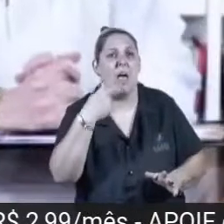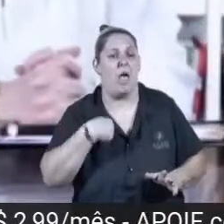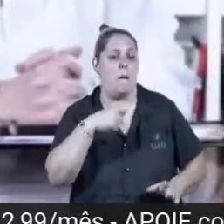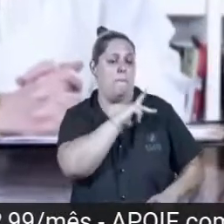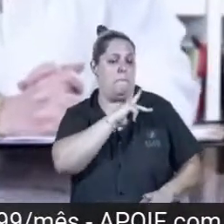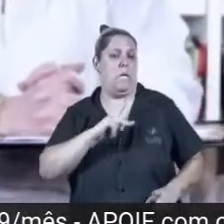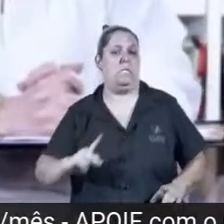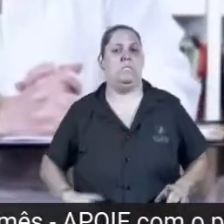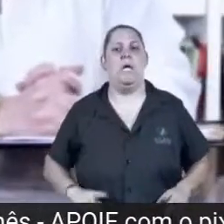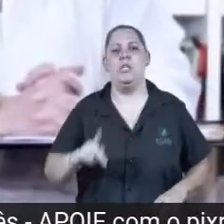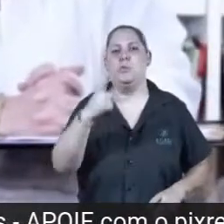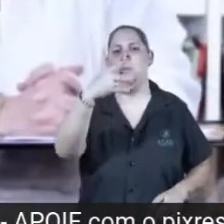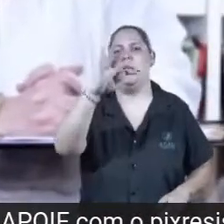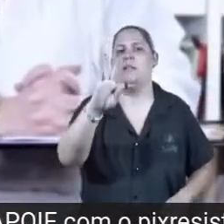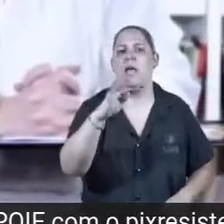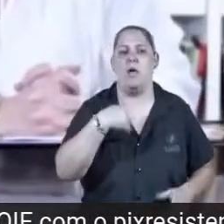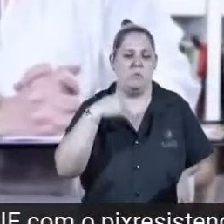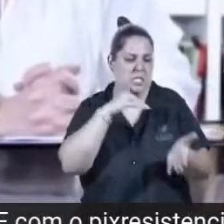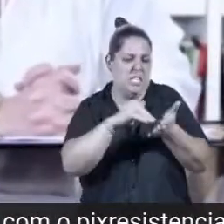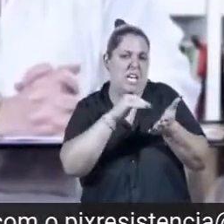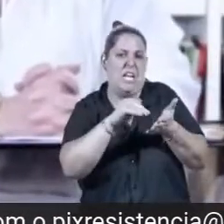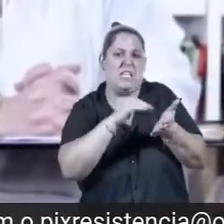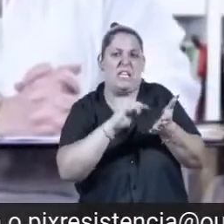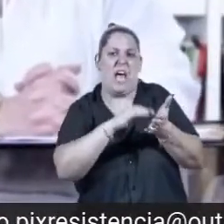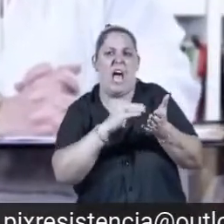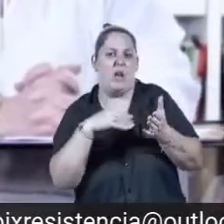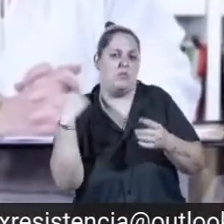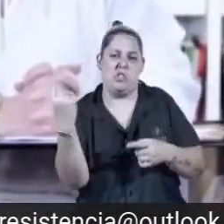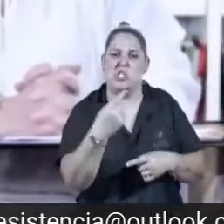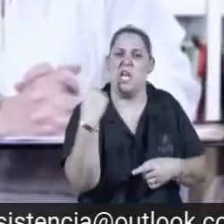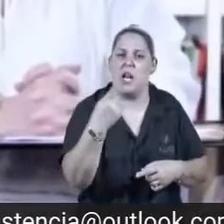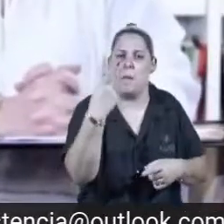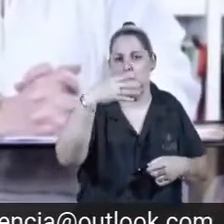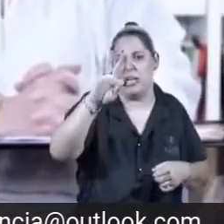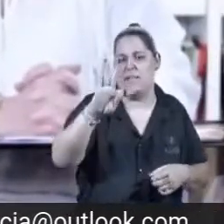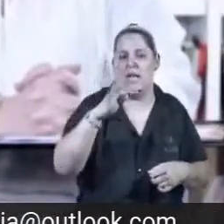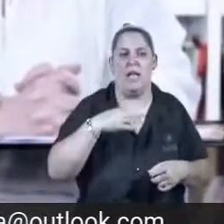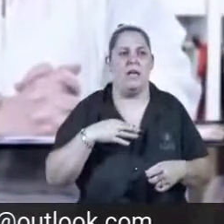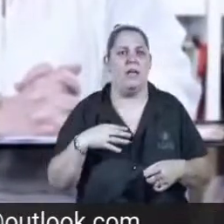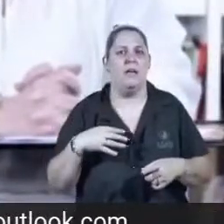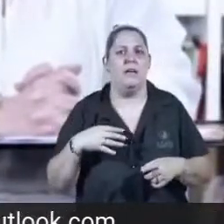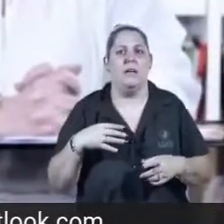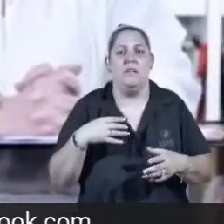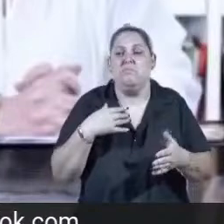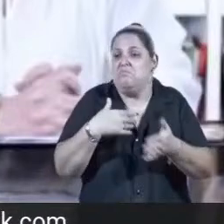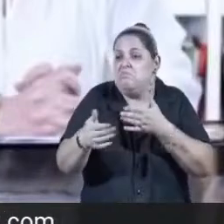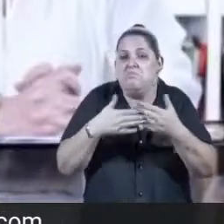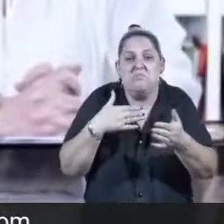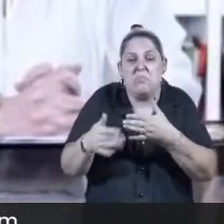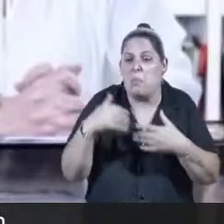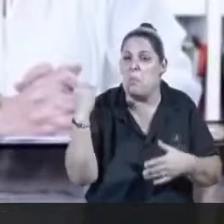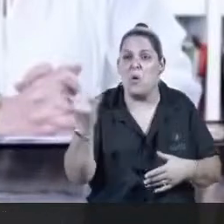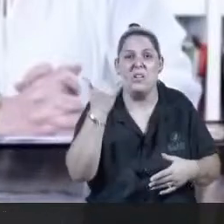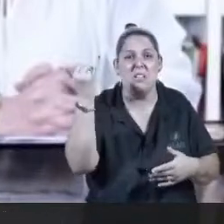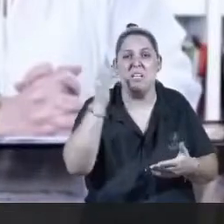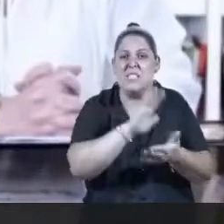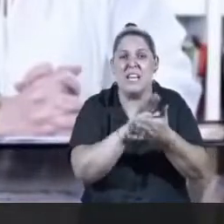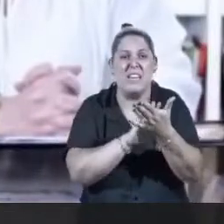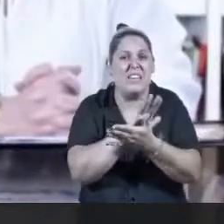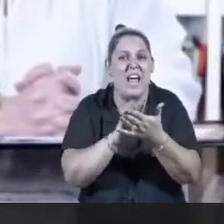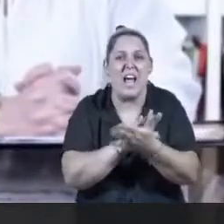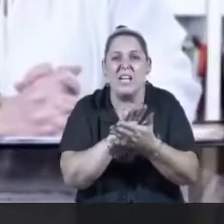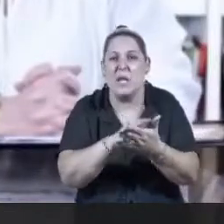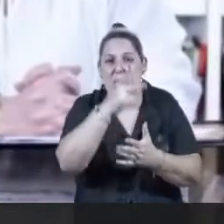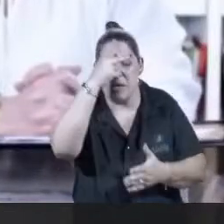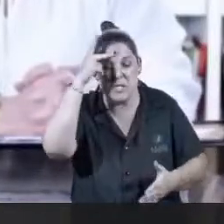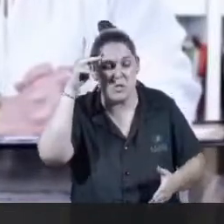do PT, eu sou o secretário-geral do PT, eu sou o tesoureiro do PT. Isso não tem nenhuma importância se a